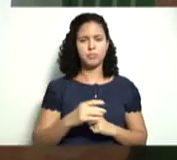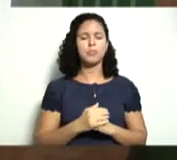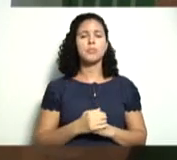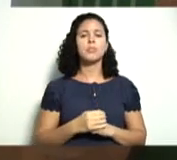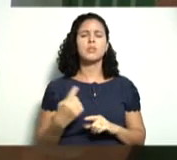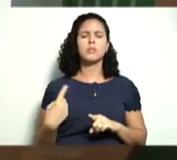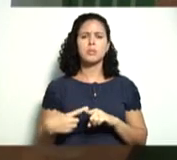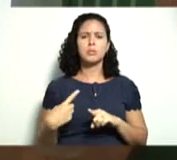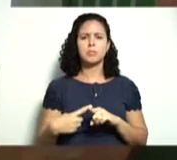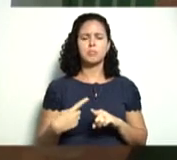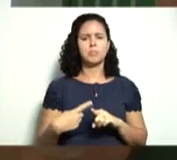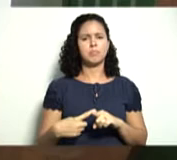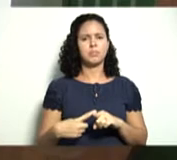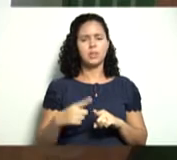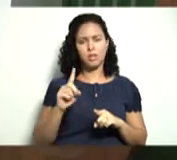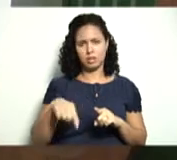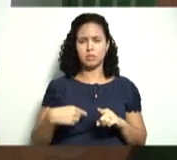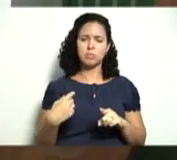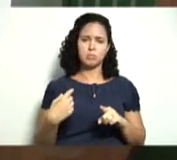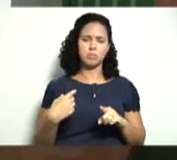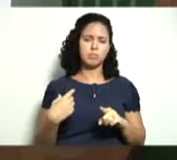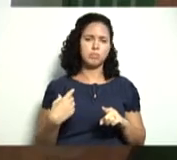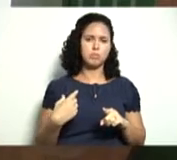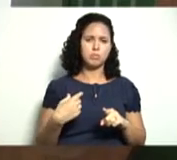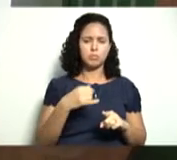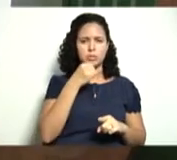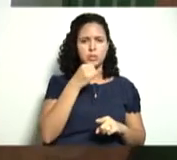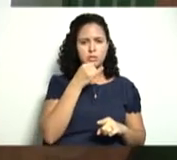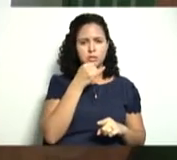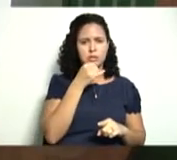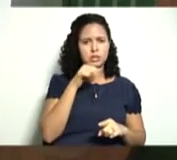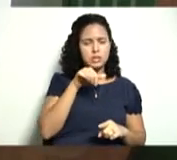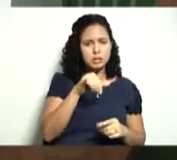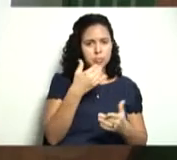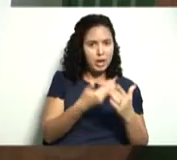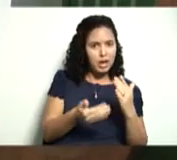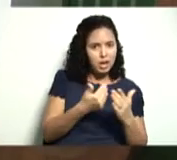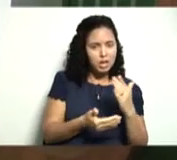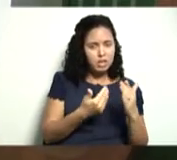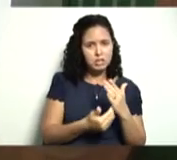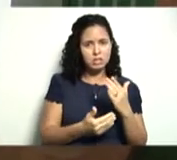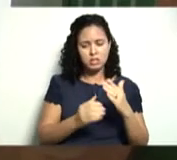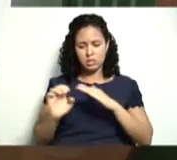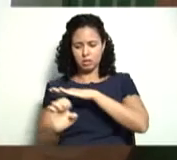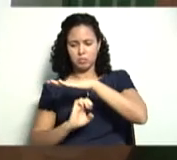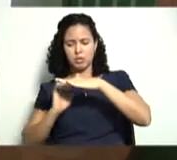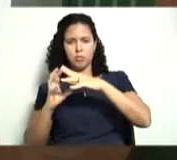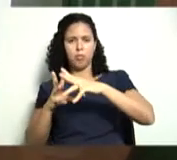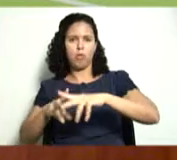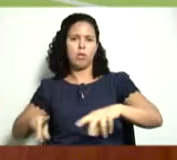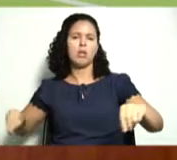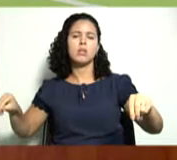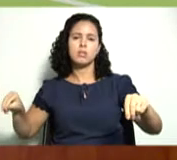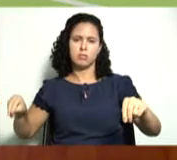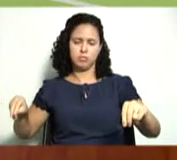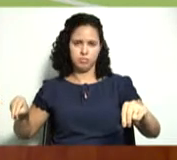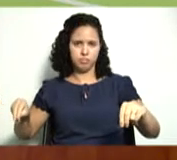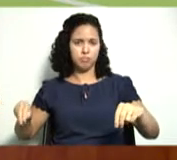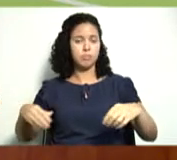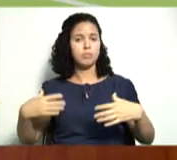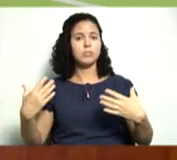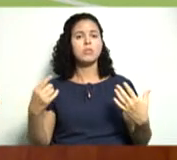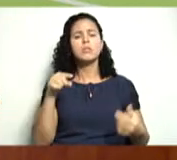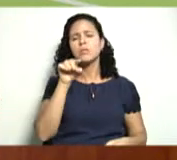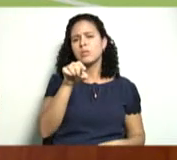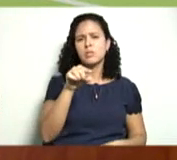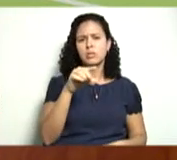pode determinar o ofi praticamente uma empresa é fundamental professor os dados hoje imagina você numa